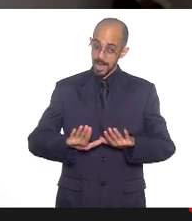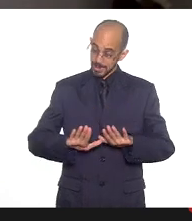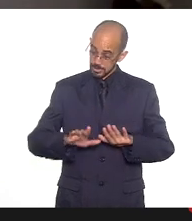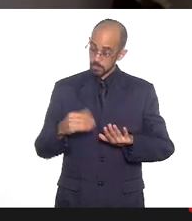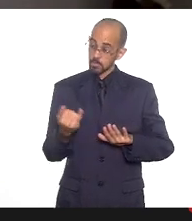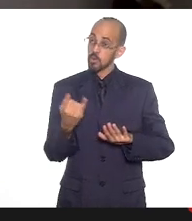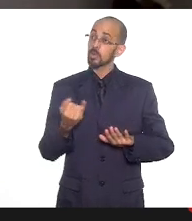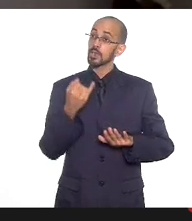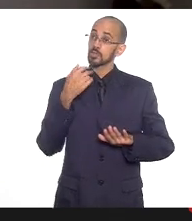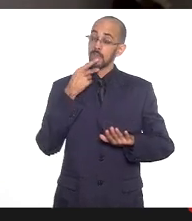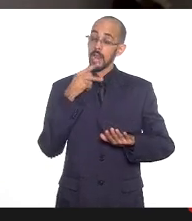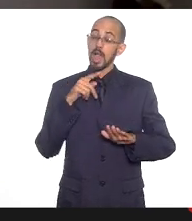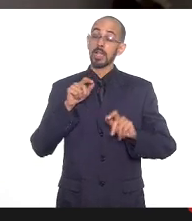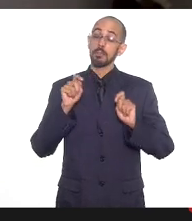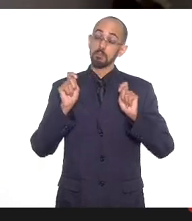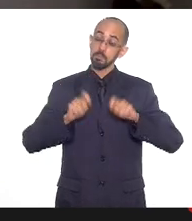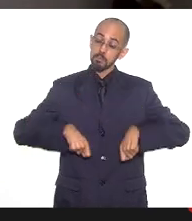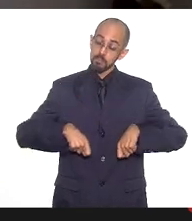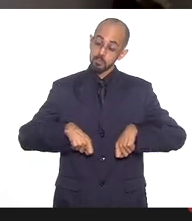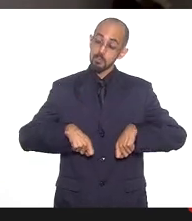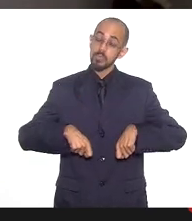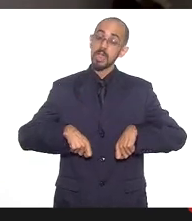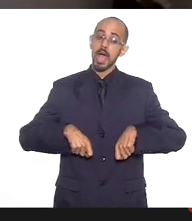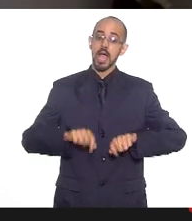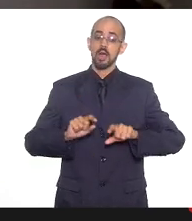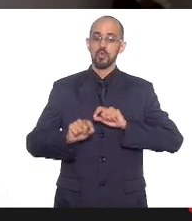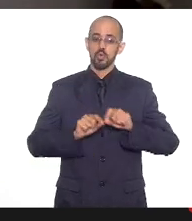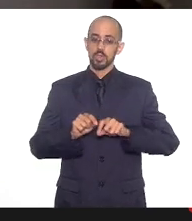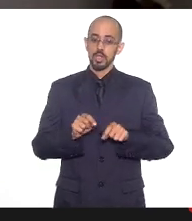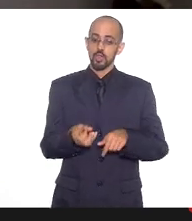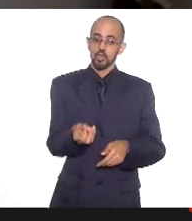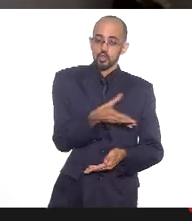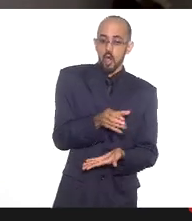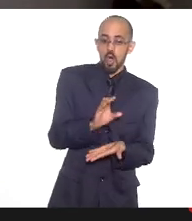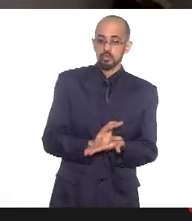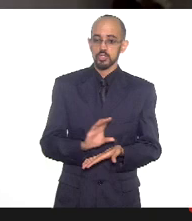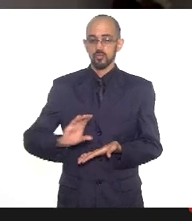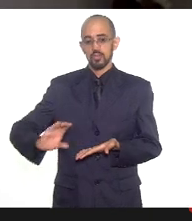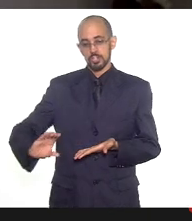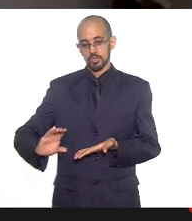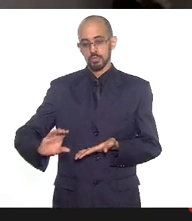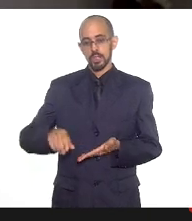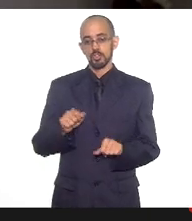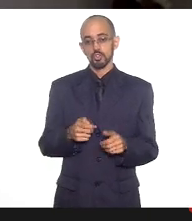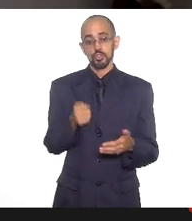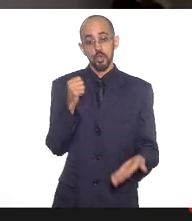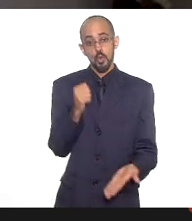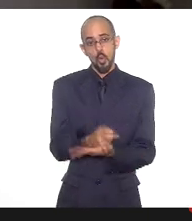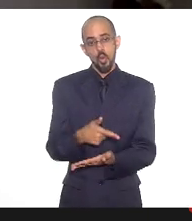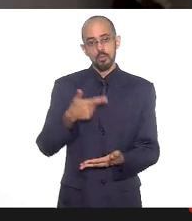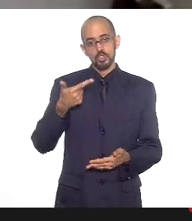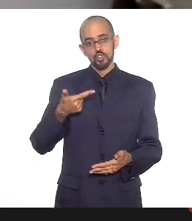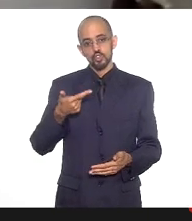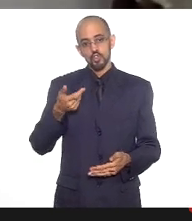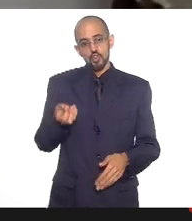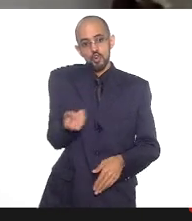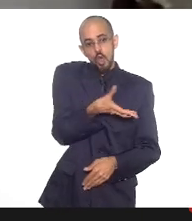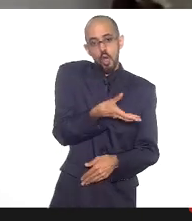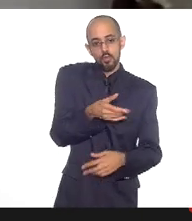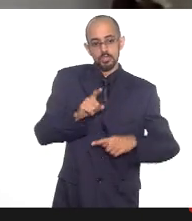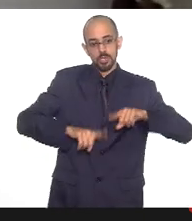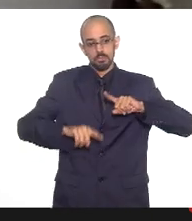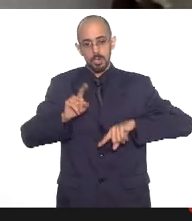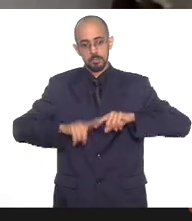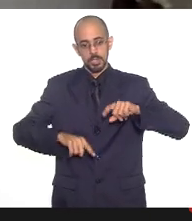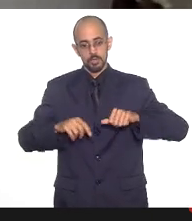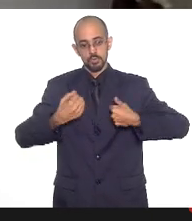destacar que é possível que novos investimentos, portanto, novos ativos, venham a ser adquiridos,